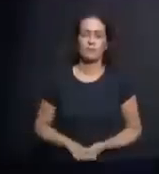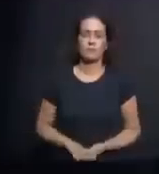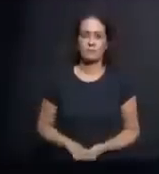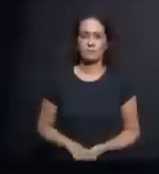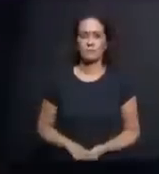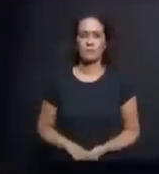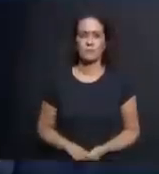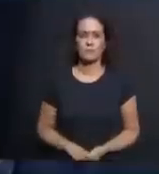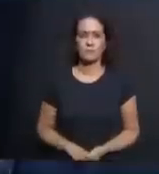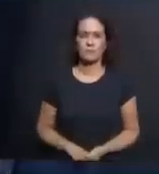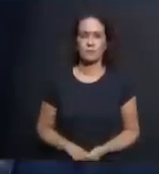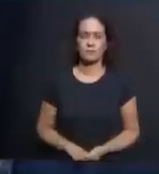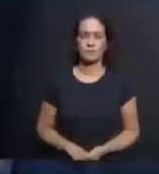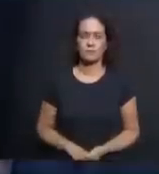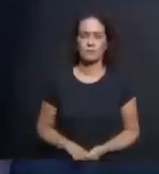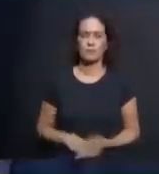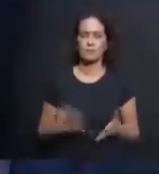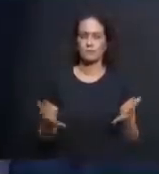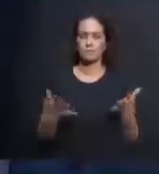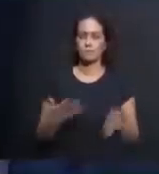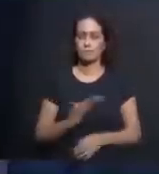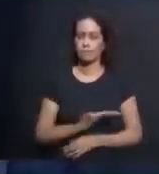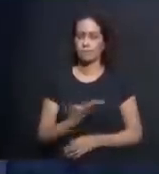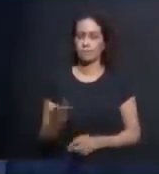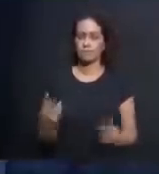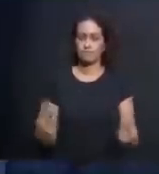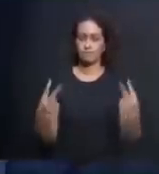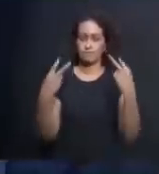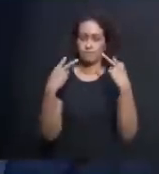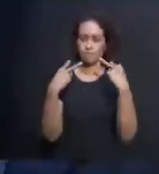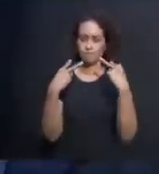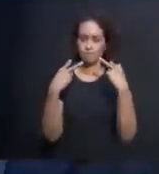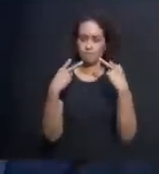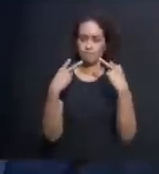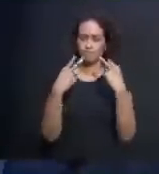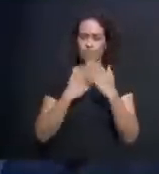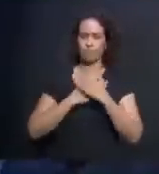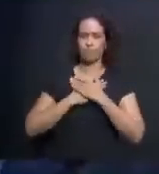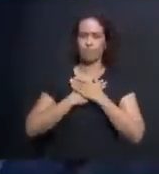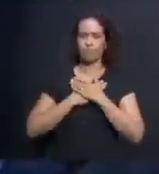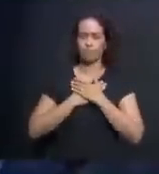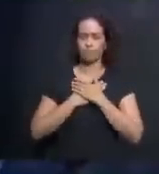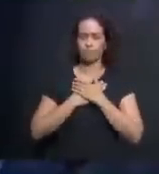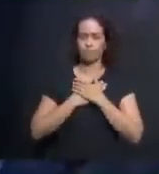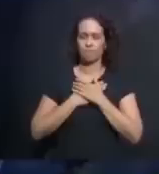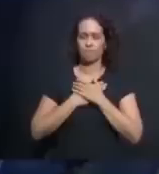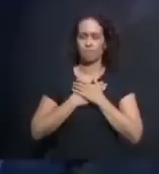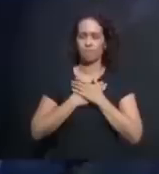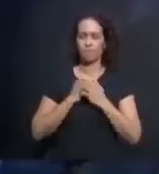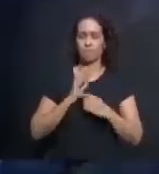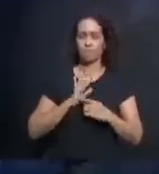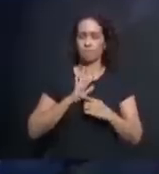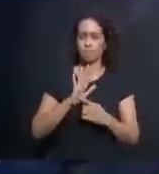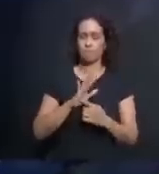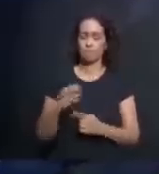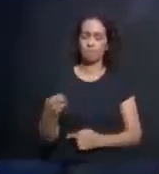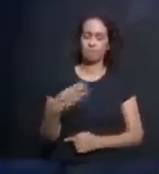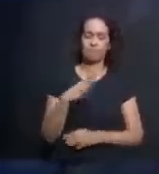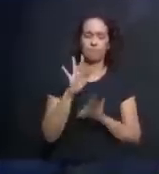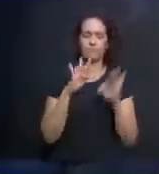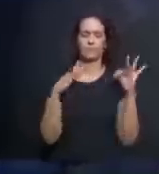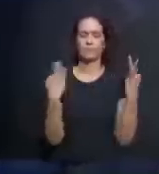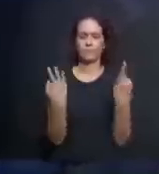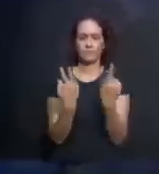Eu queria que vocês olhassem para mim primeiro. Eu queria apresentar para vocês essa nova família.